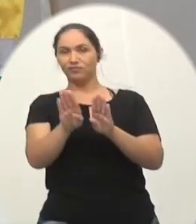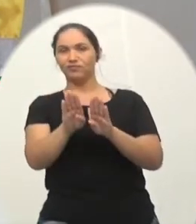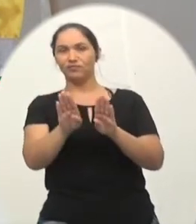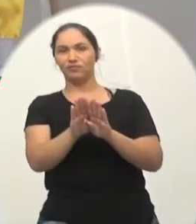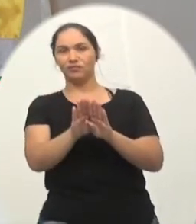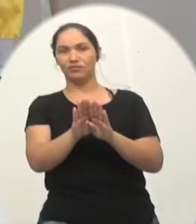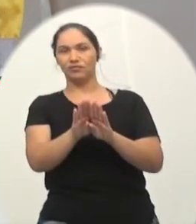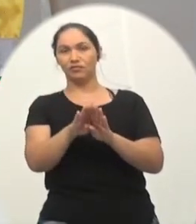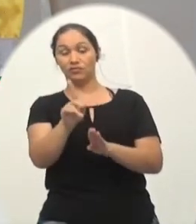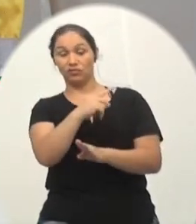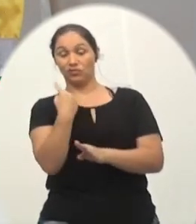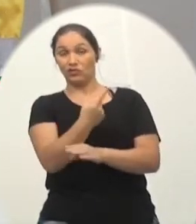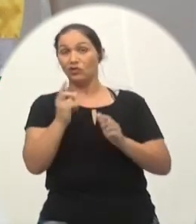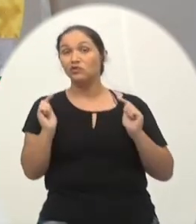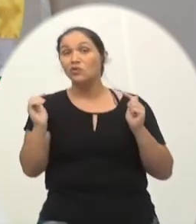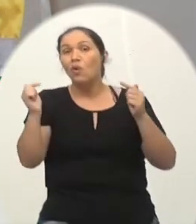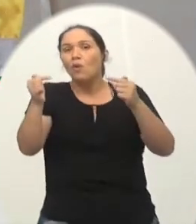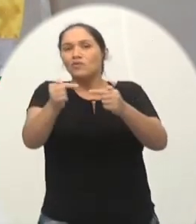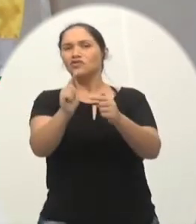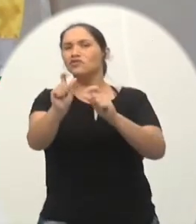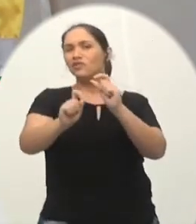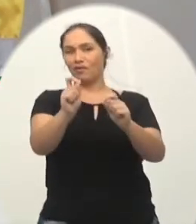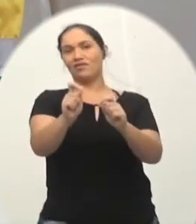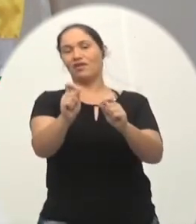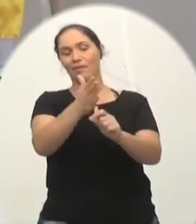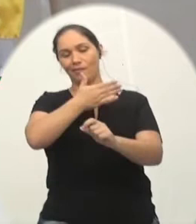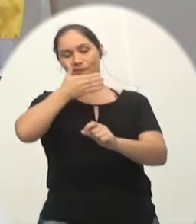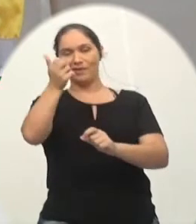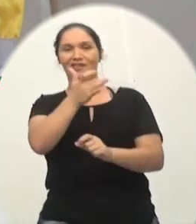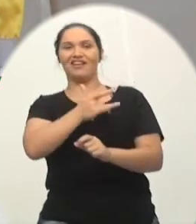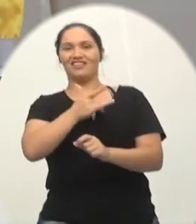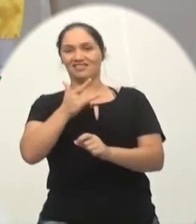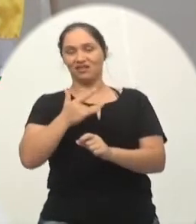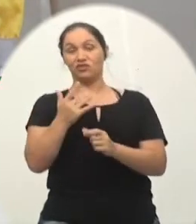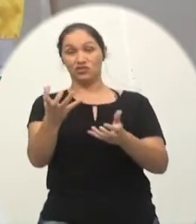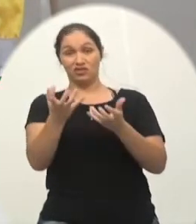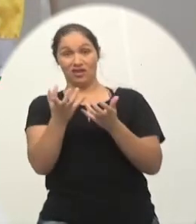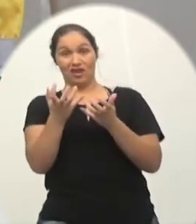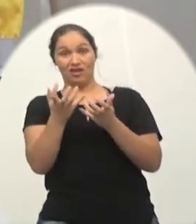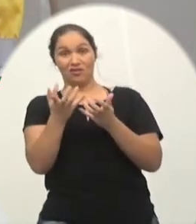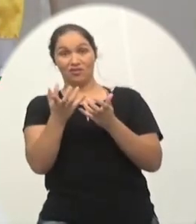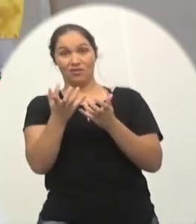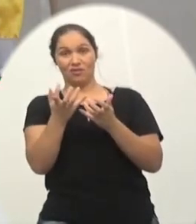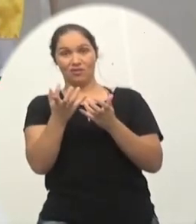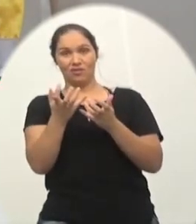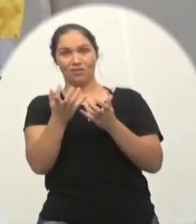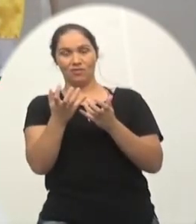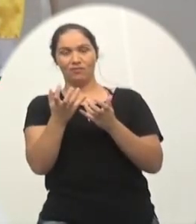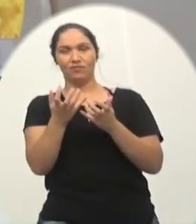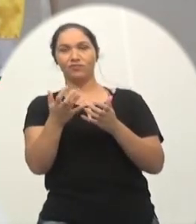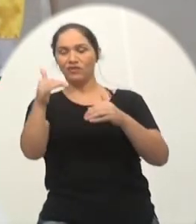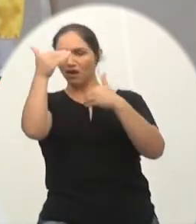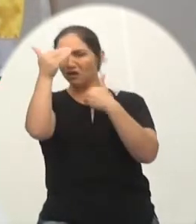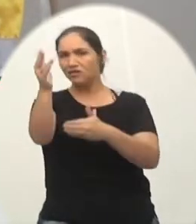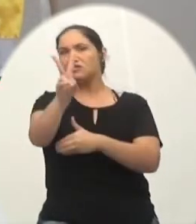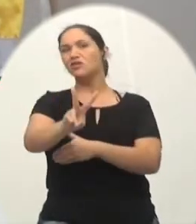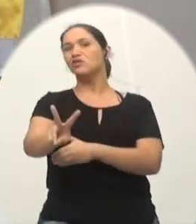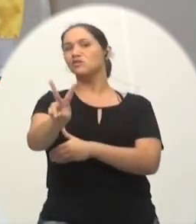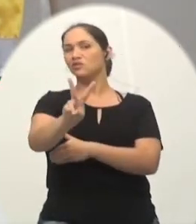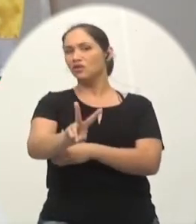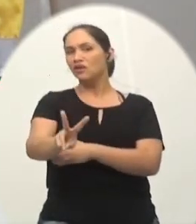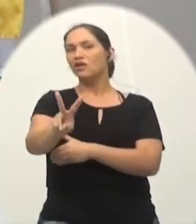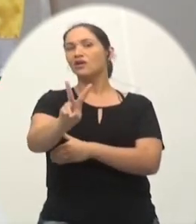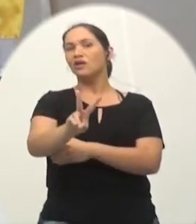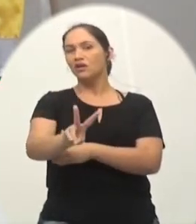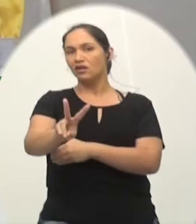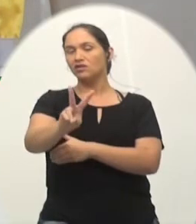principais bandeiras será com a saúde. Quero aqui elogiar a cada vereador que lutou muito pela saúde